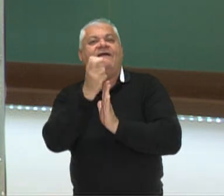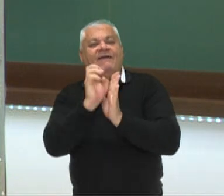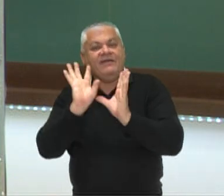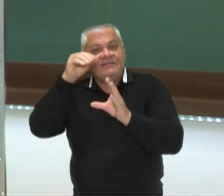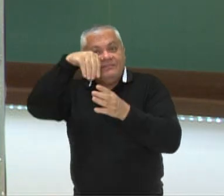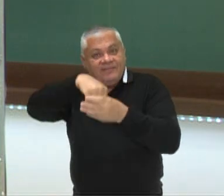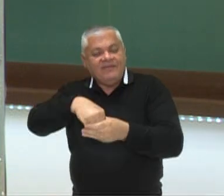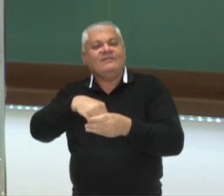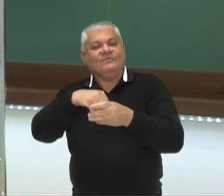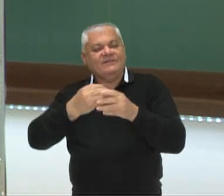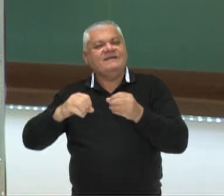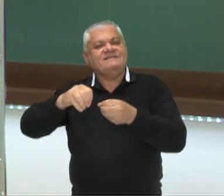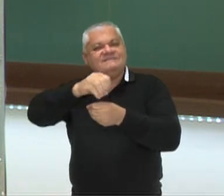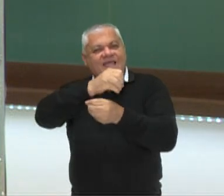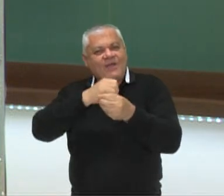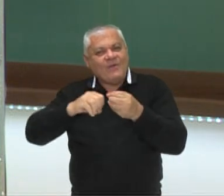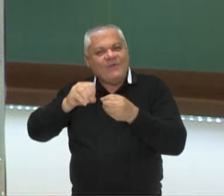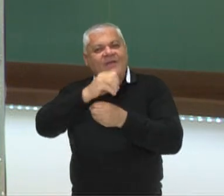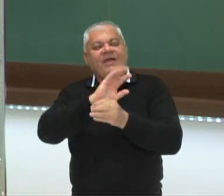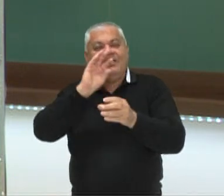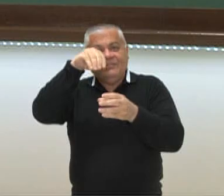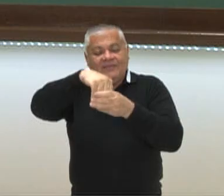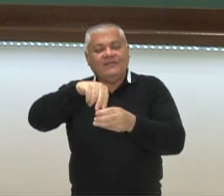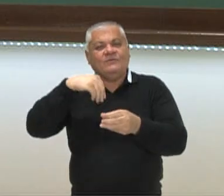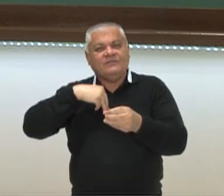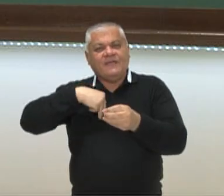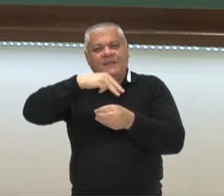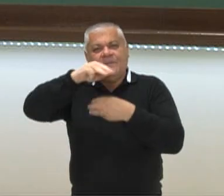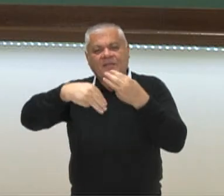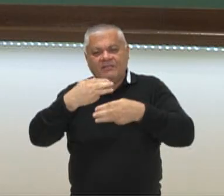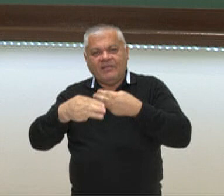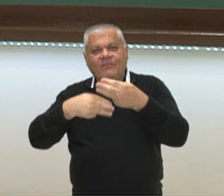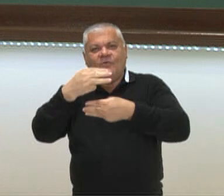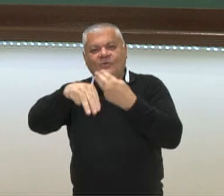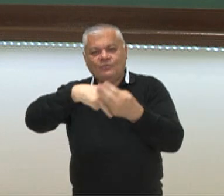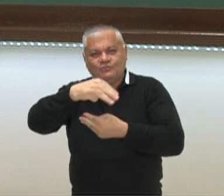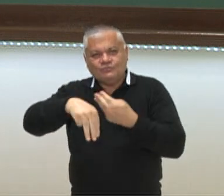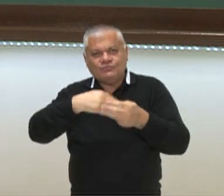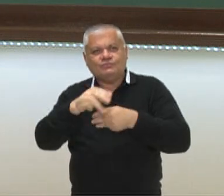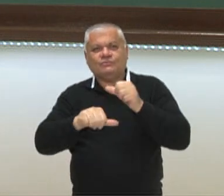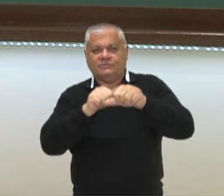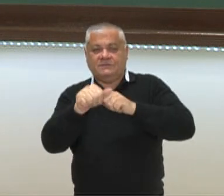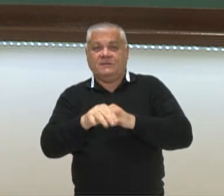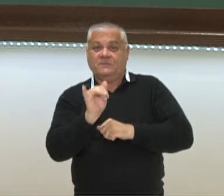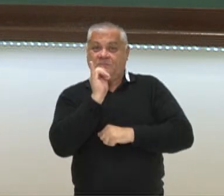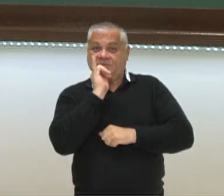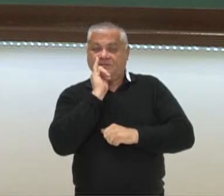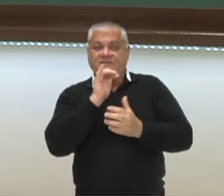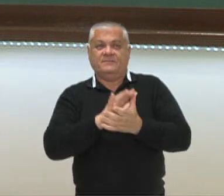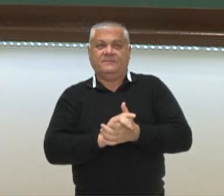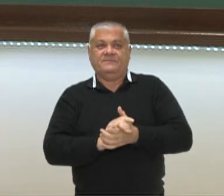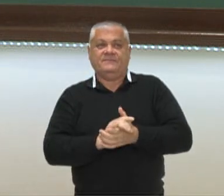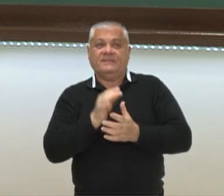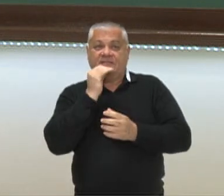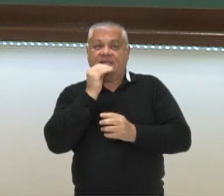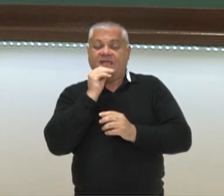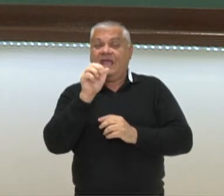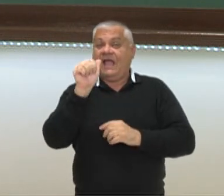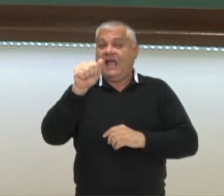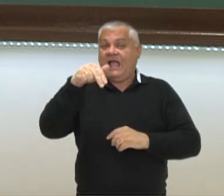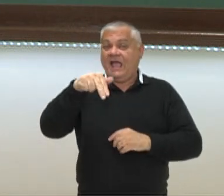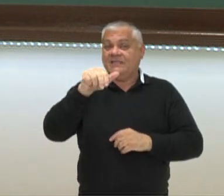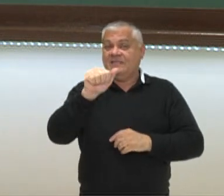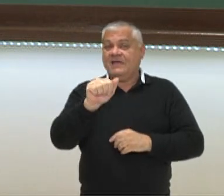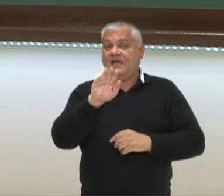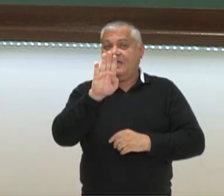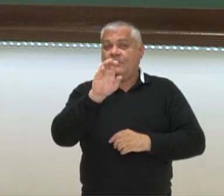célula e dentro disso a gente vai ter o metabolismo ali para explicar todo esse processo. Então nós temos assim as chamadas reações de